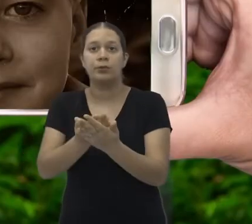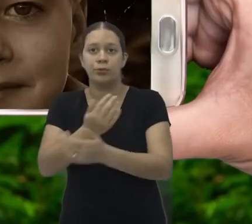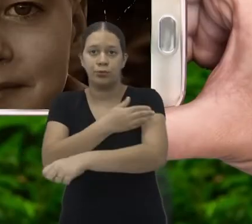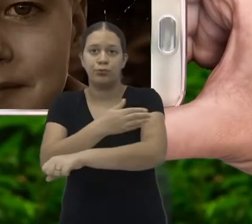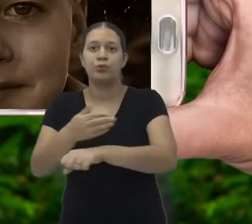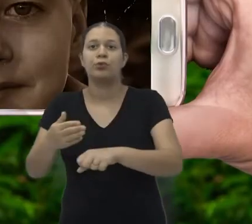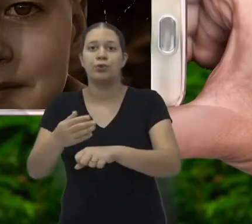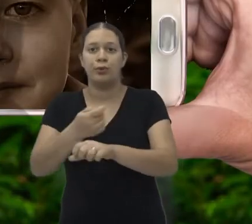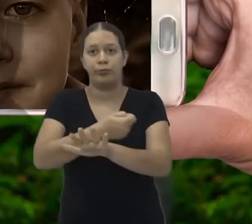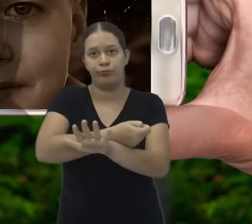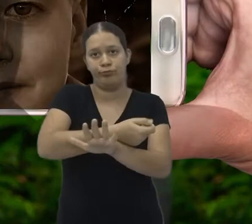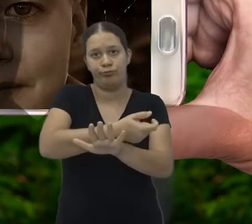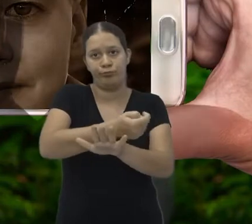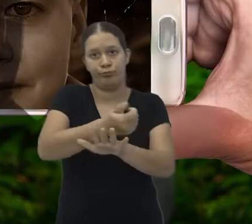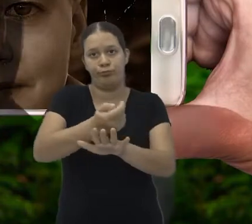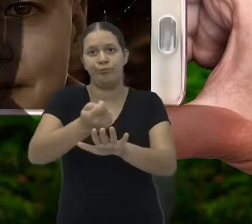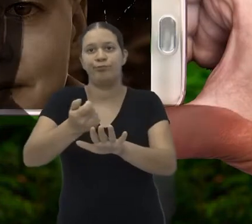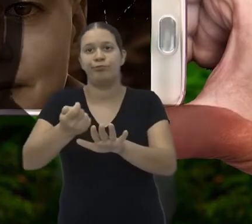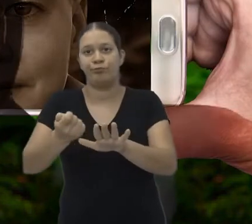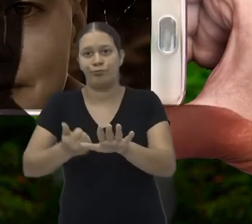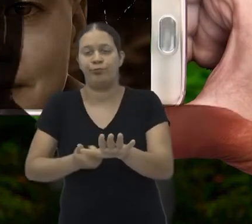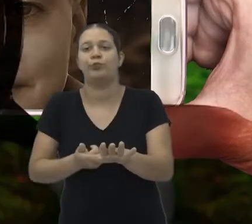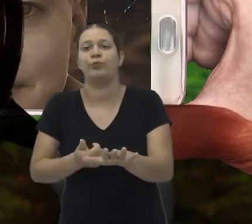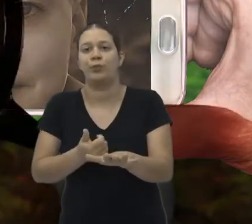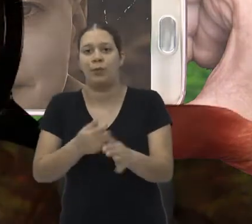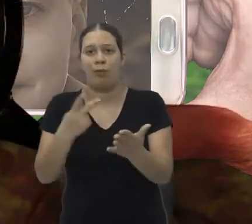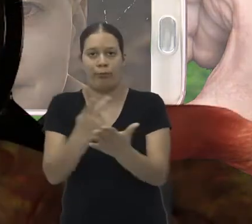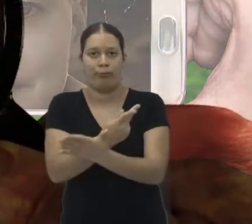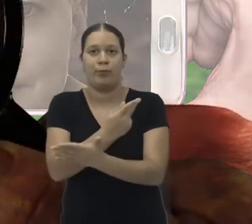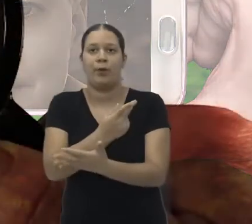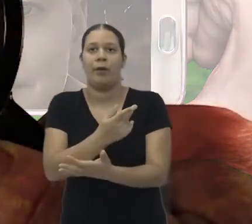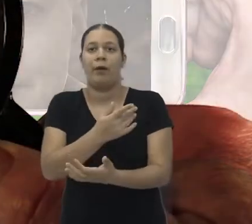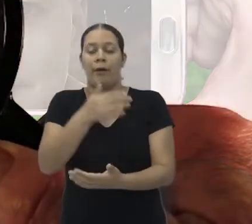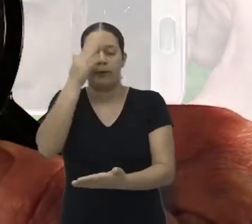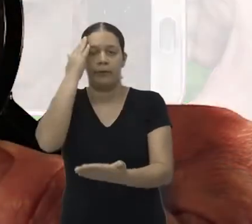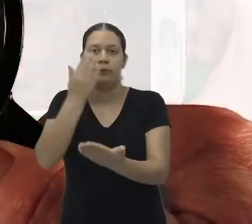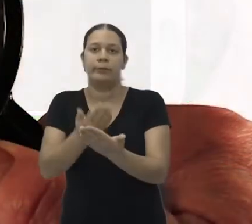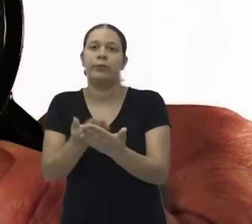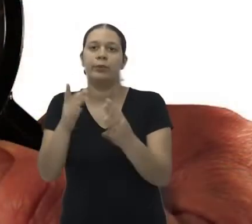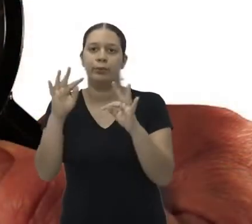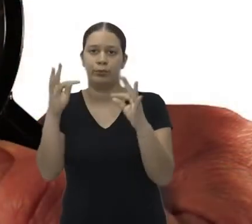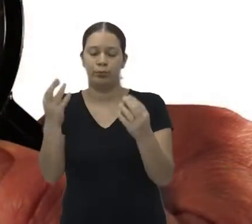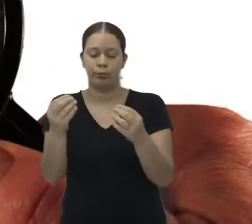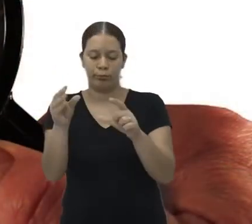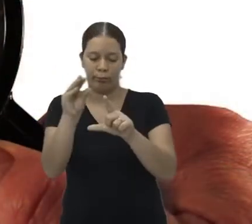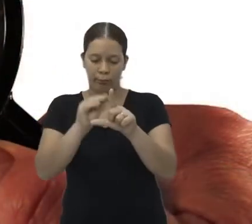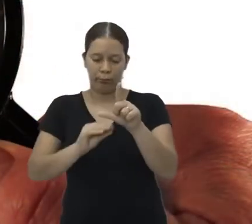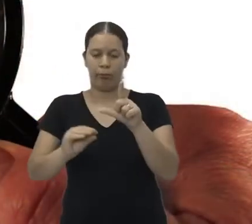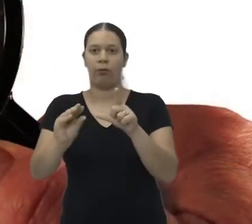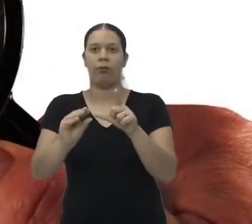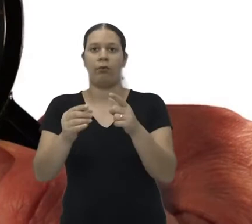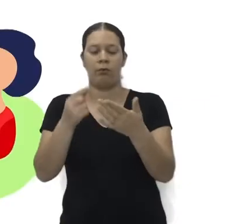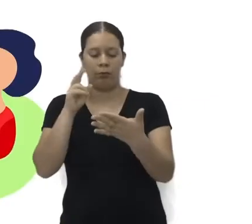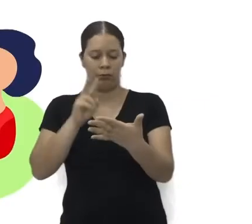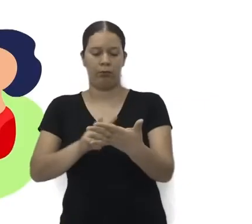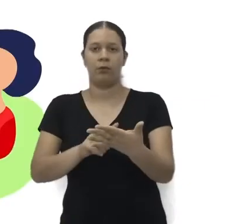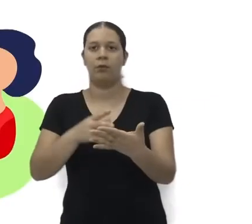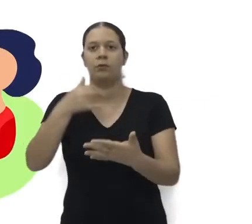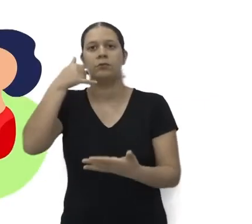acreditam e costumam espalhar fake news de maneira incorreta, pois acreditam em tudo que recebem pelo